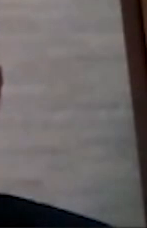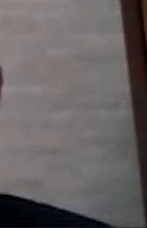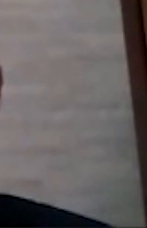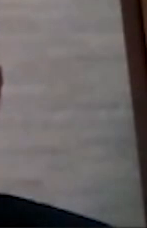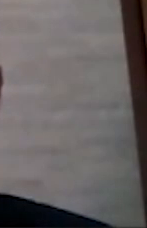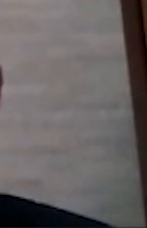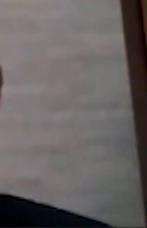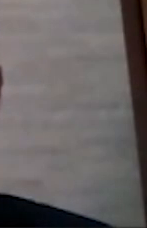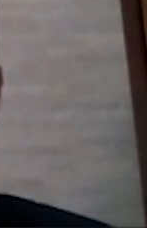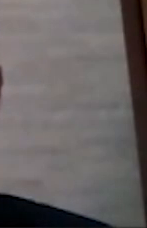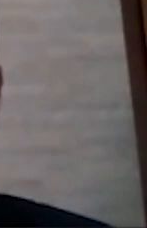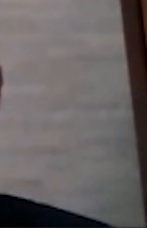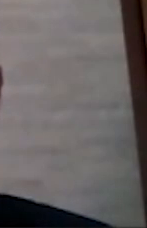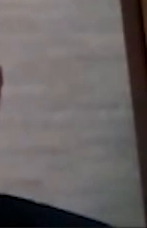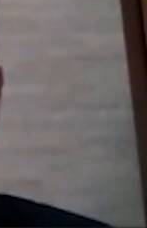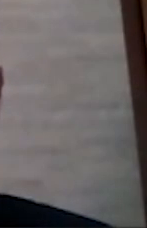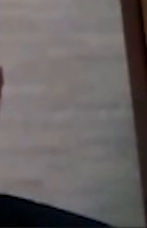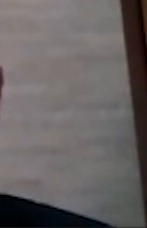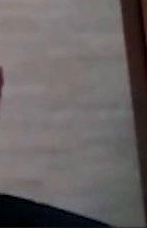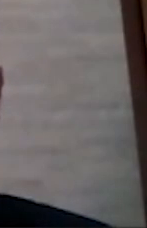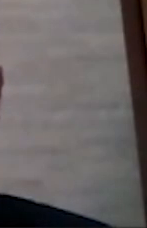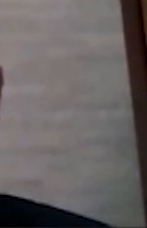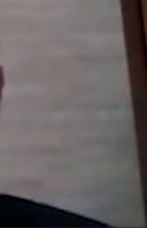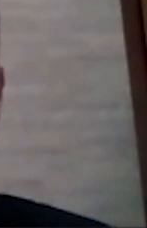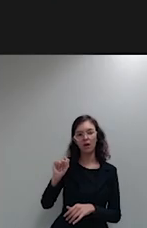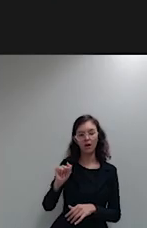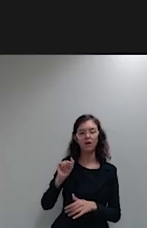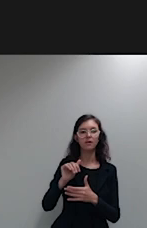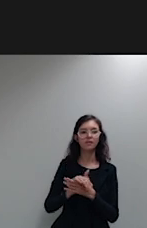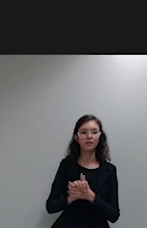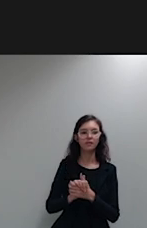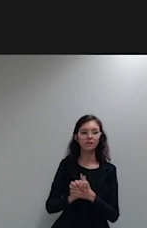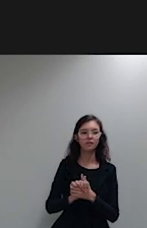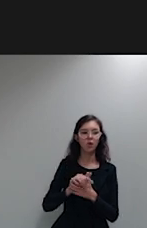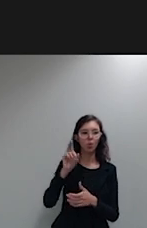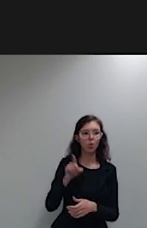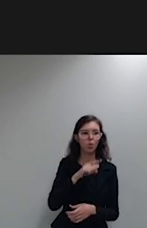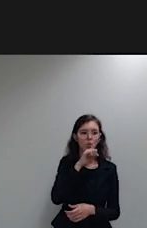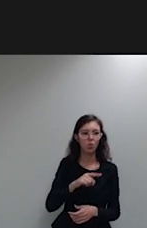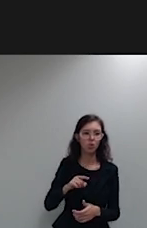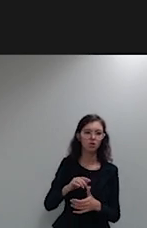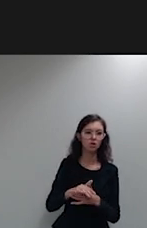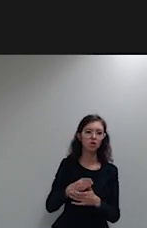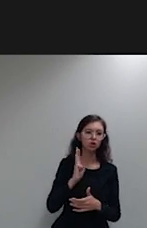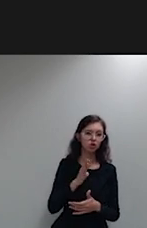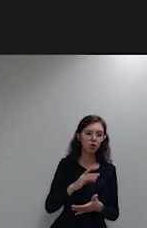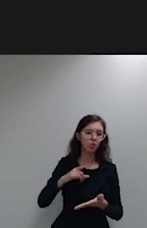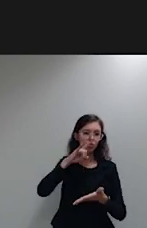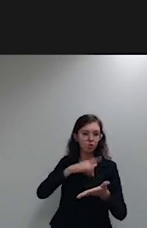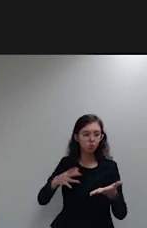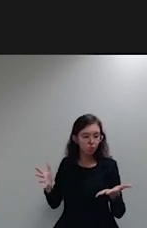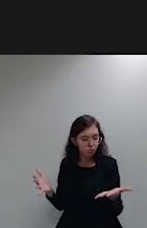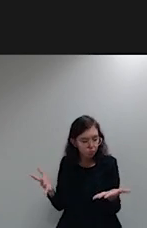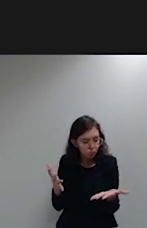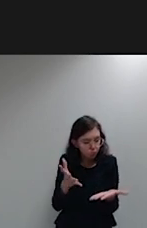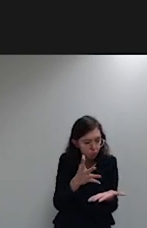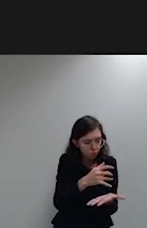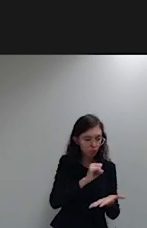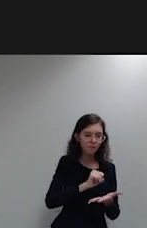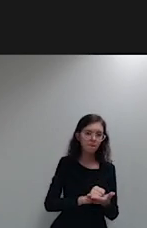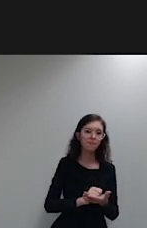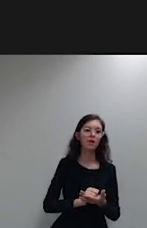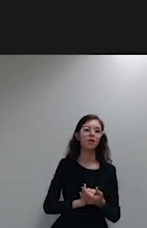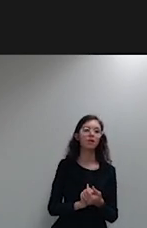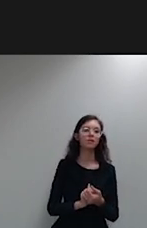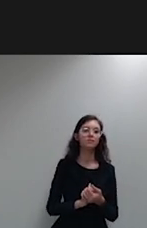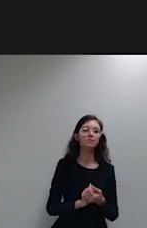manifesta como verdadeira uma situação jurídica não verdadeira a turma seguiu o entendimento do relator e reconheceu como válida